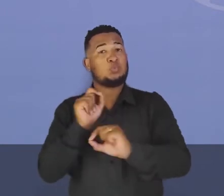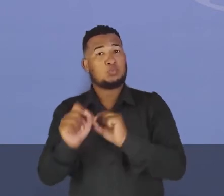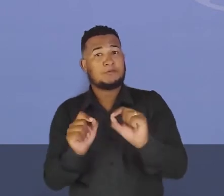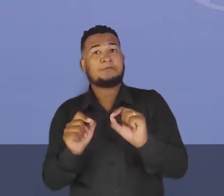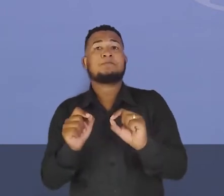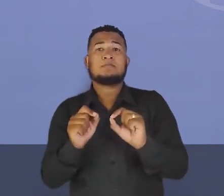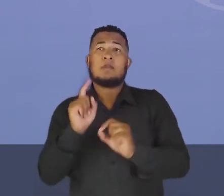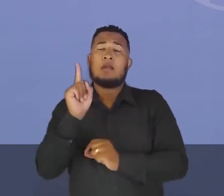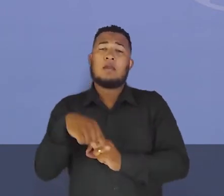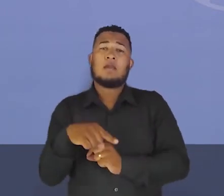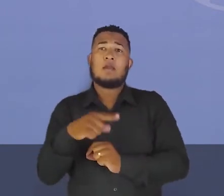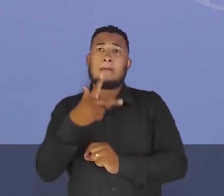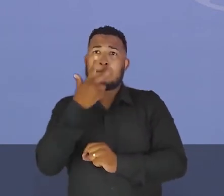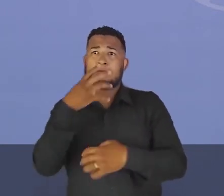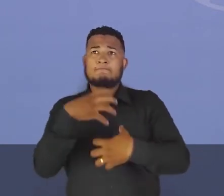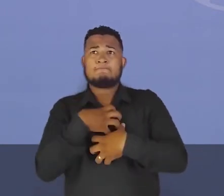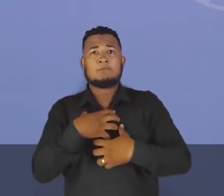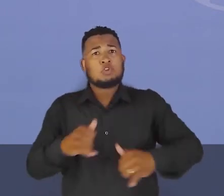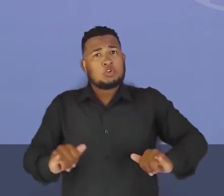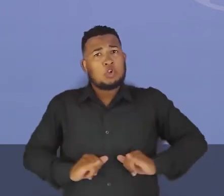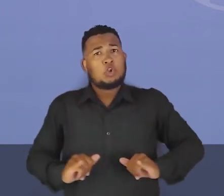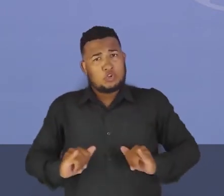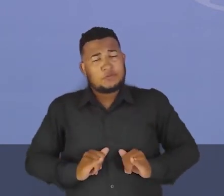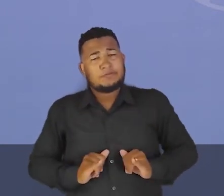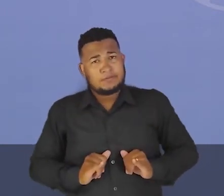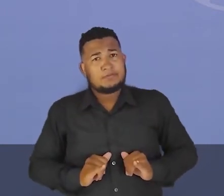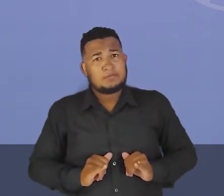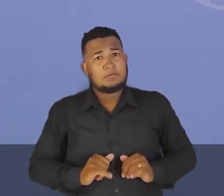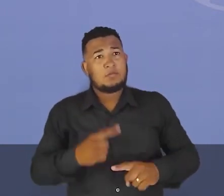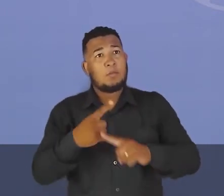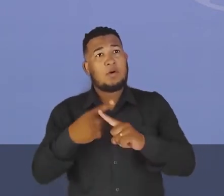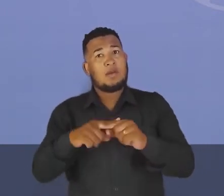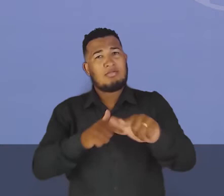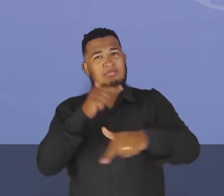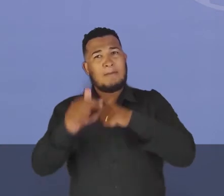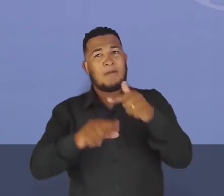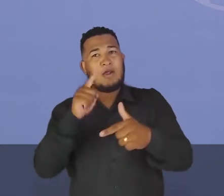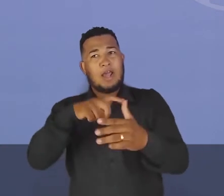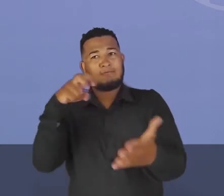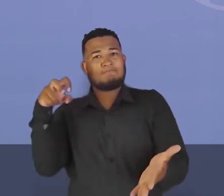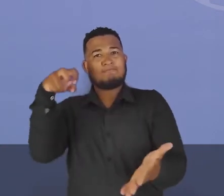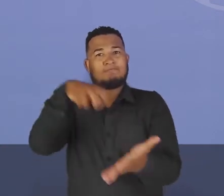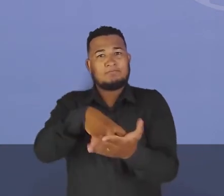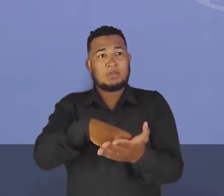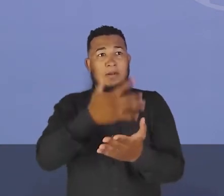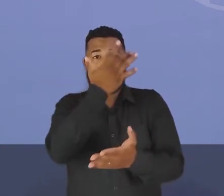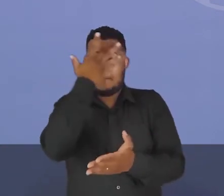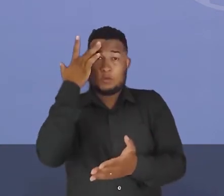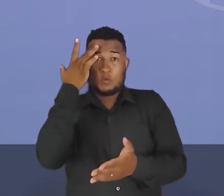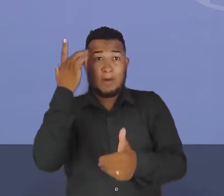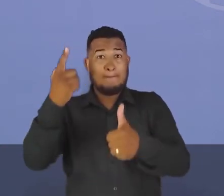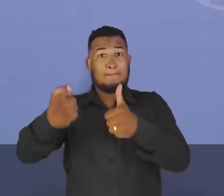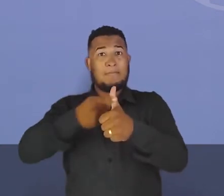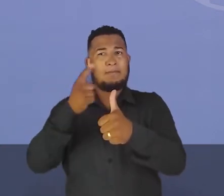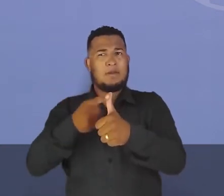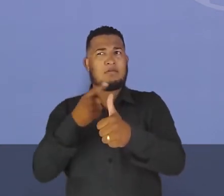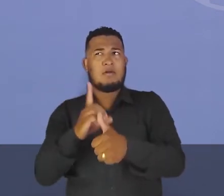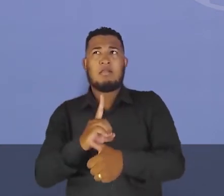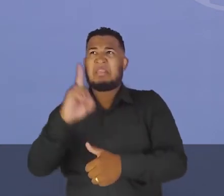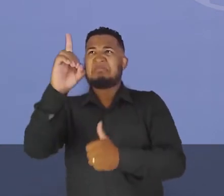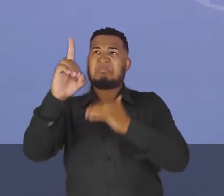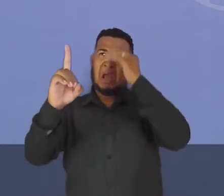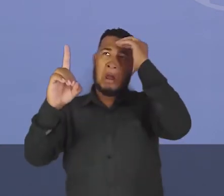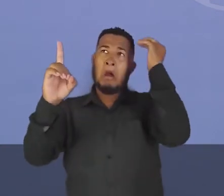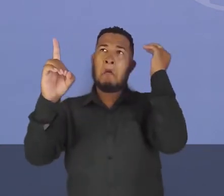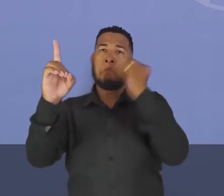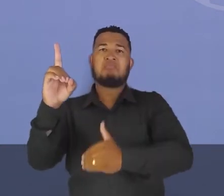então, como um sofrimento, o trabalho como sendo um castigo dado àqueles que primeiro desobedeceram a Deus. Então